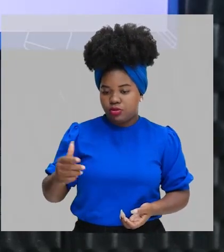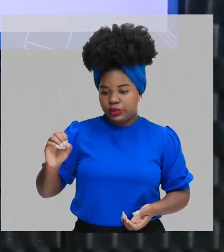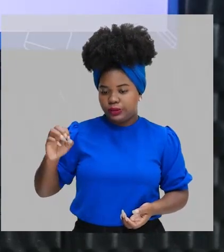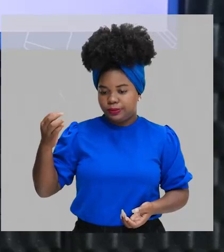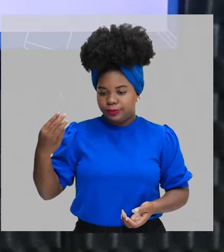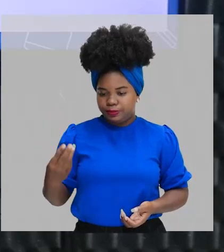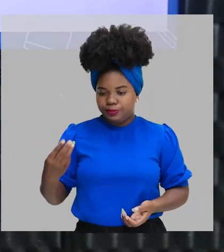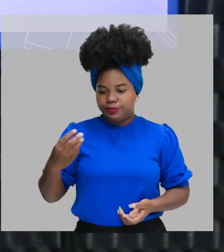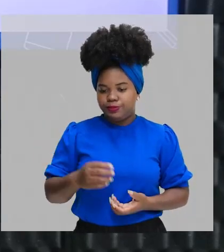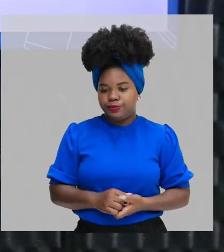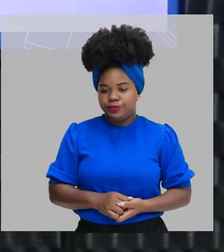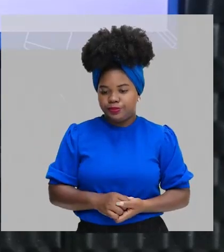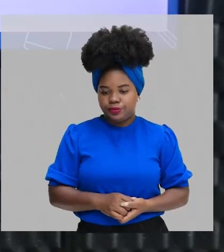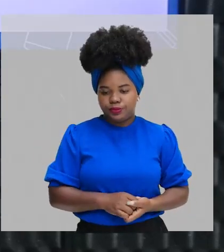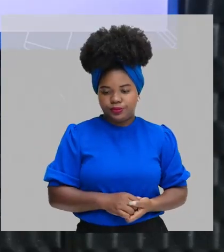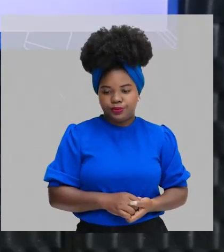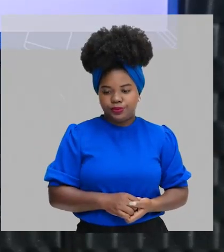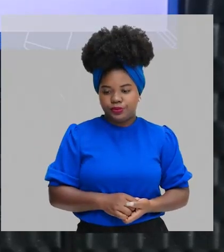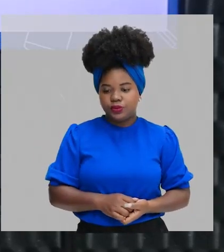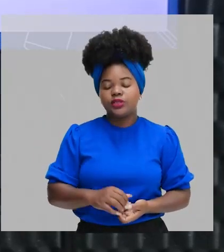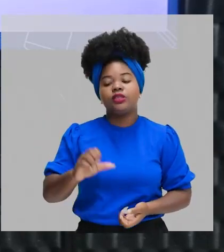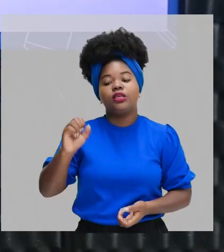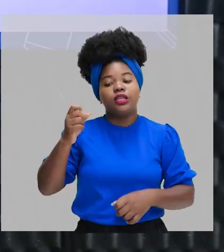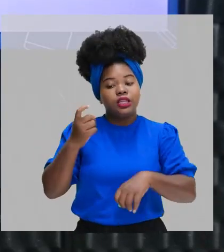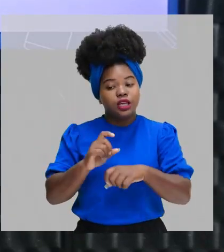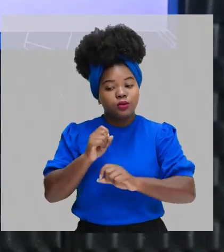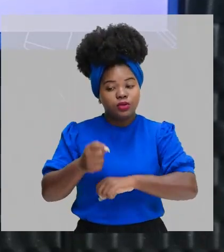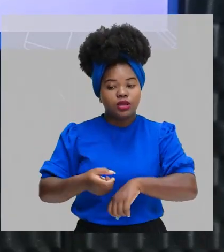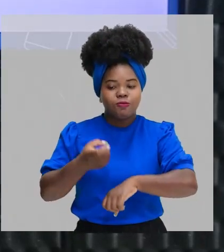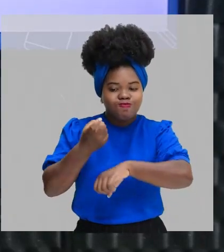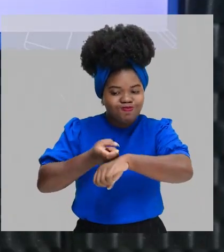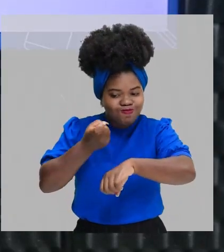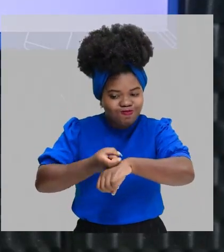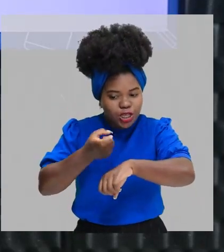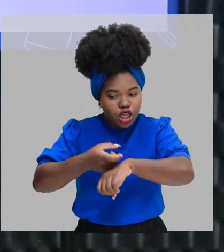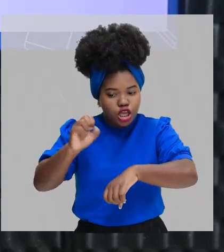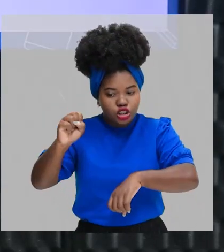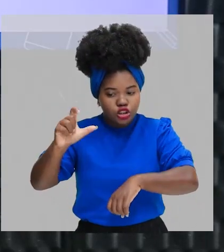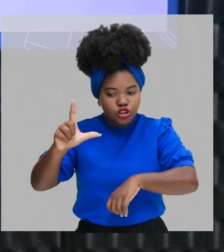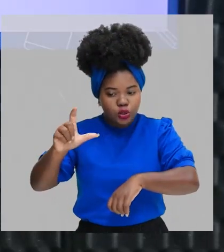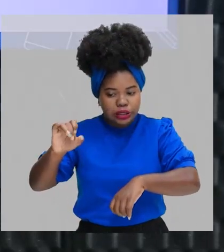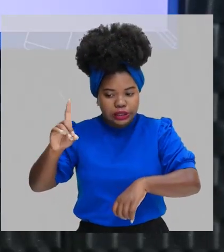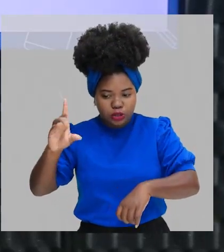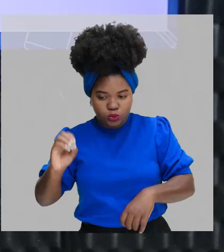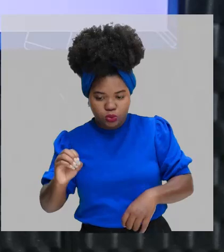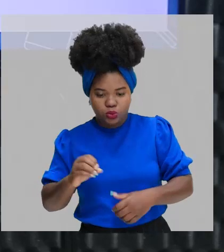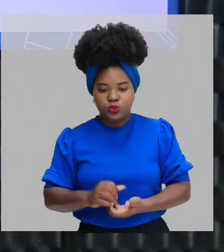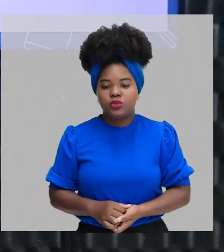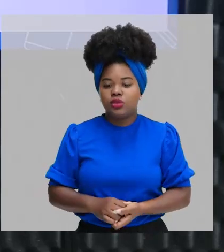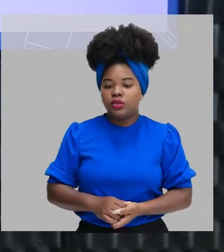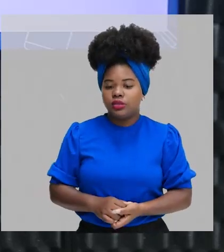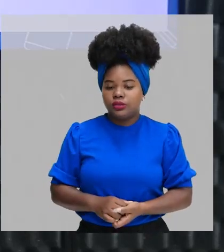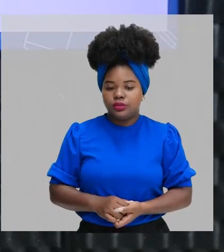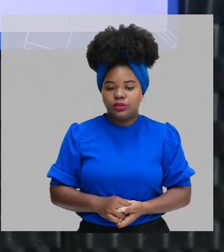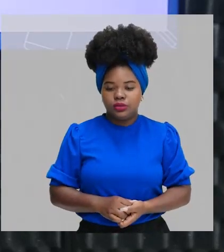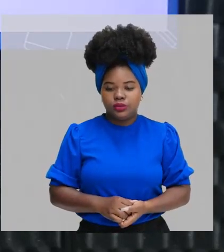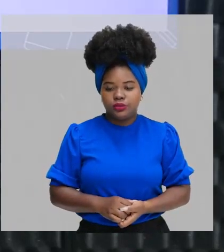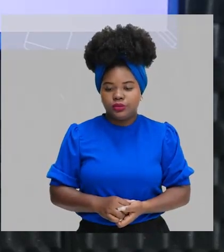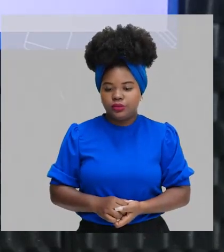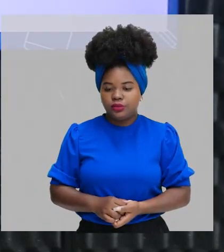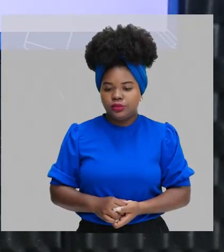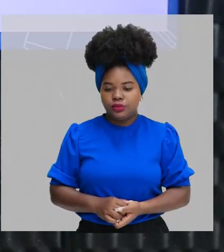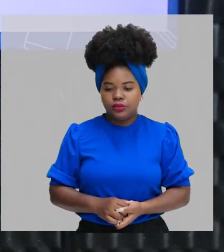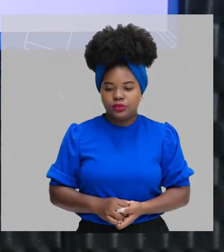o óxido de ferro, ele é sólido. Show? Sólido. Então, nada tendo a ver com o volume gasoso